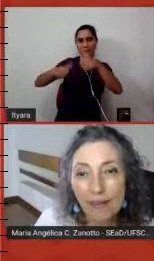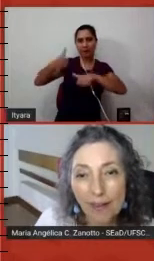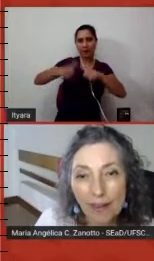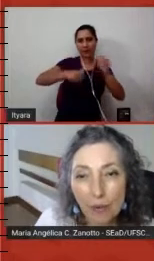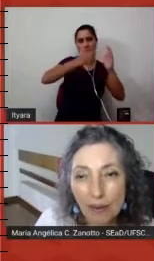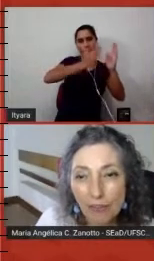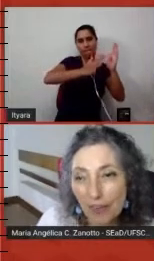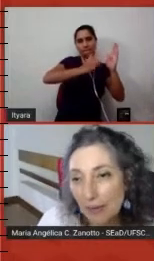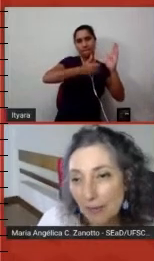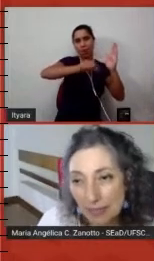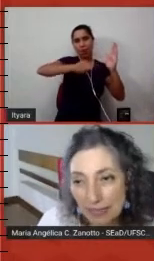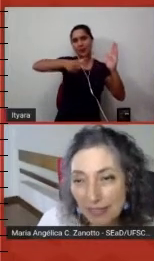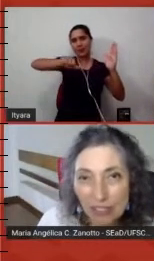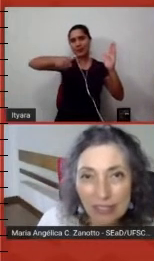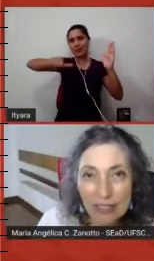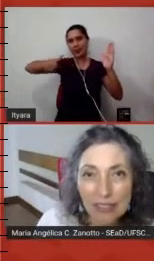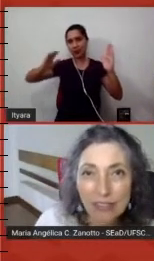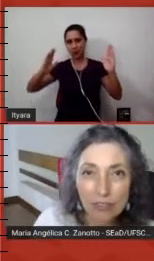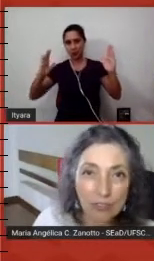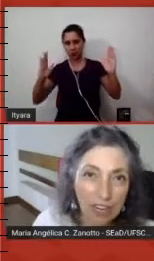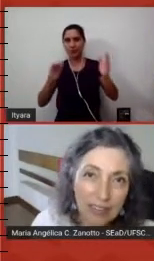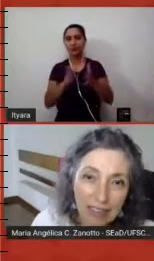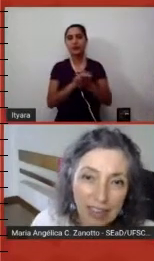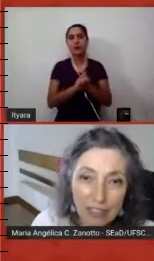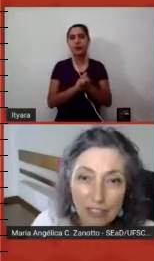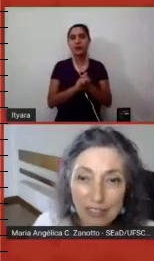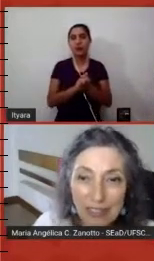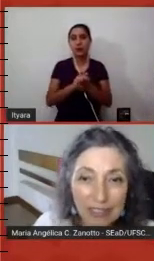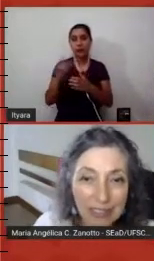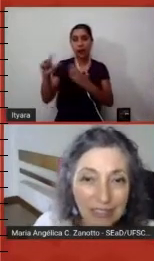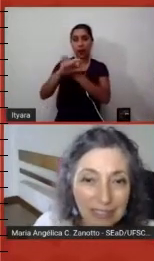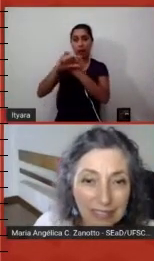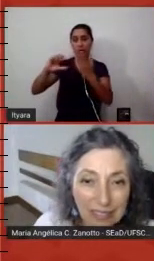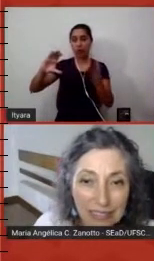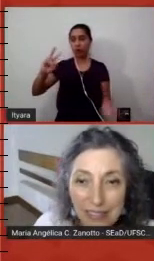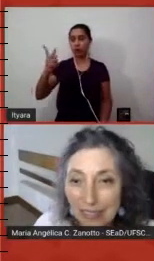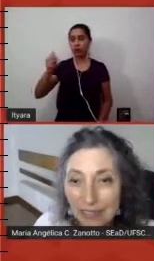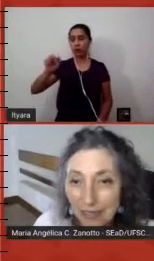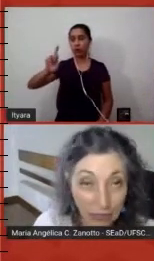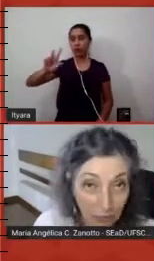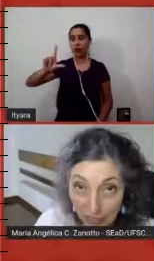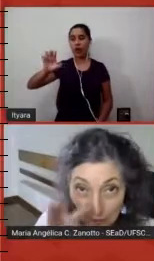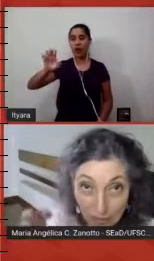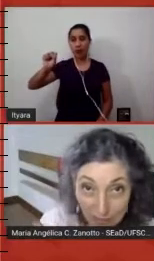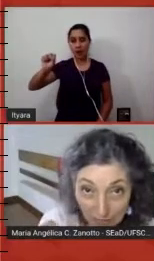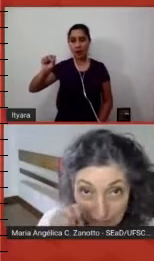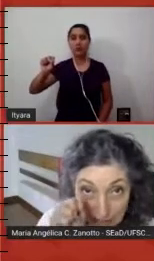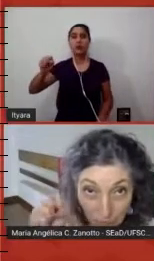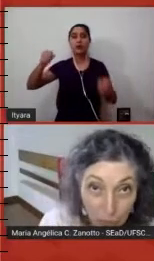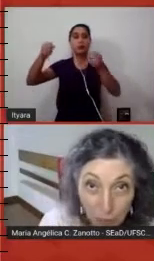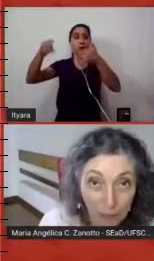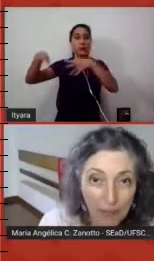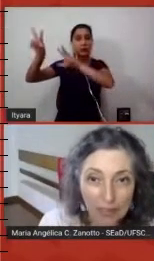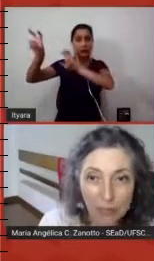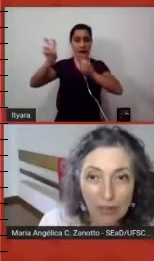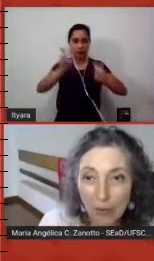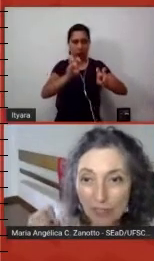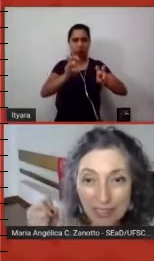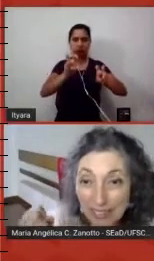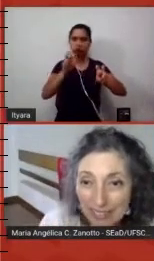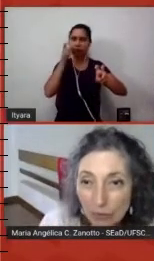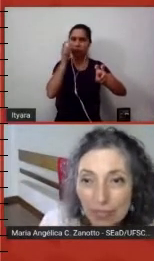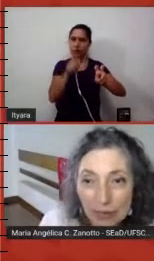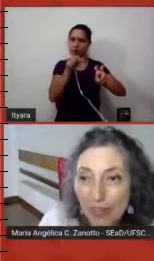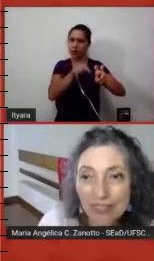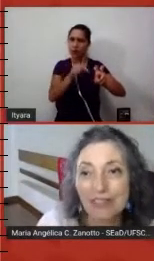Então, uma fala bastante interessante do Charles Hadi, que ele diz assim, que eu acho que é o que resume mesmo, né,